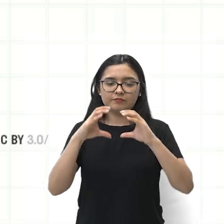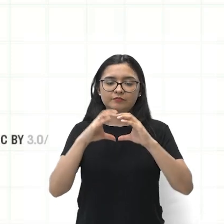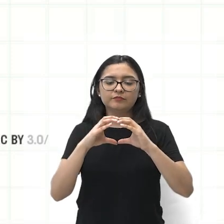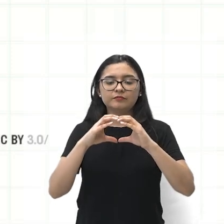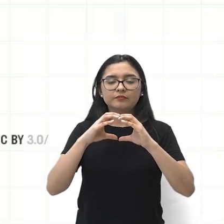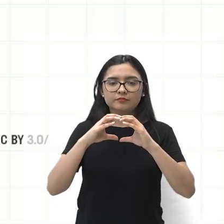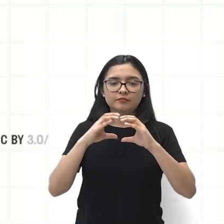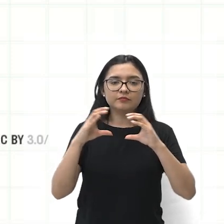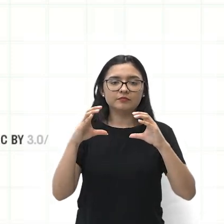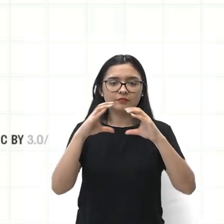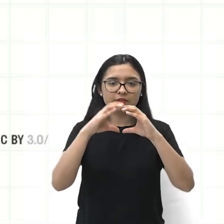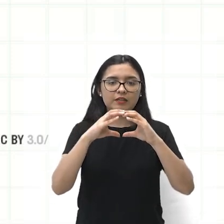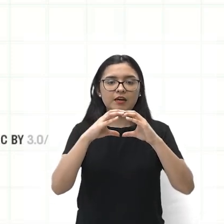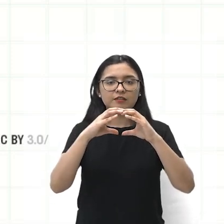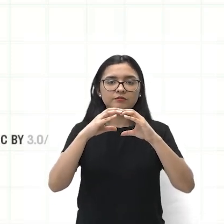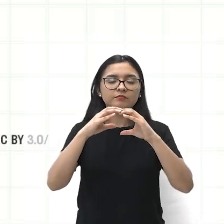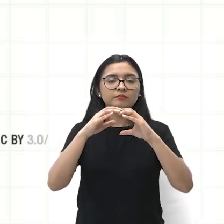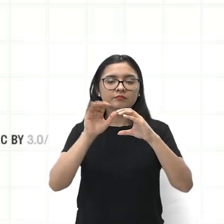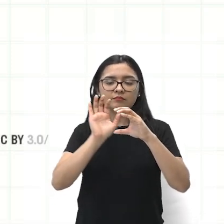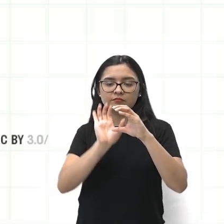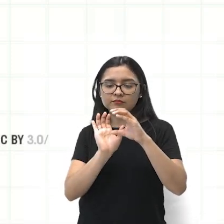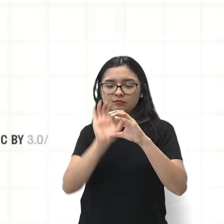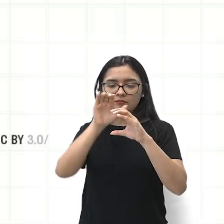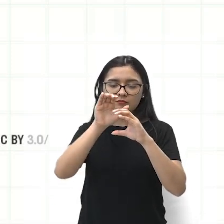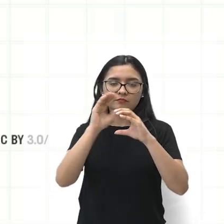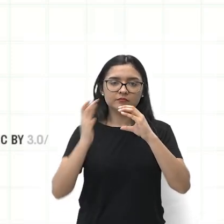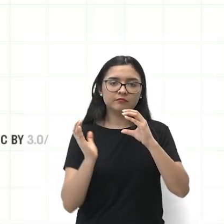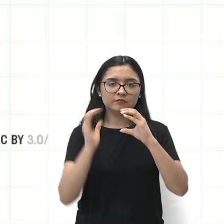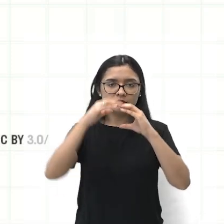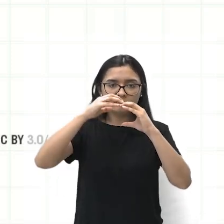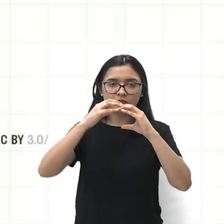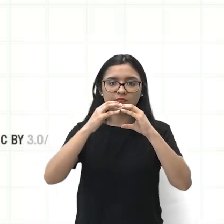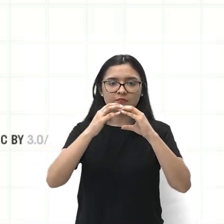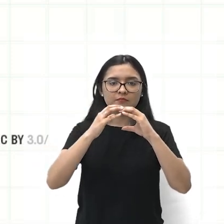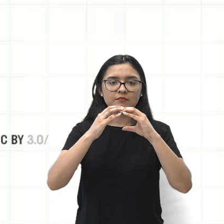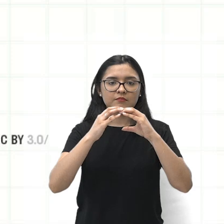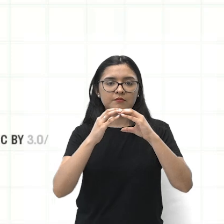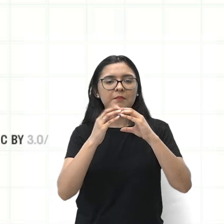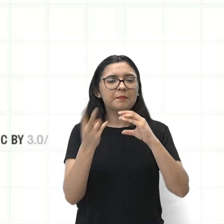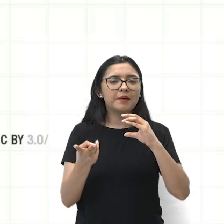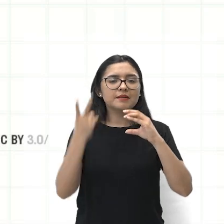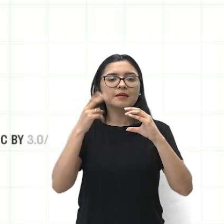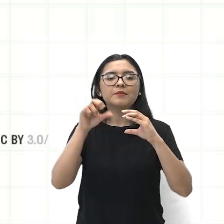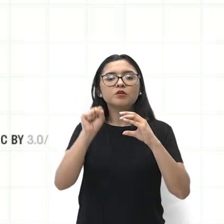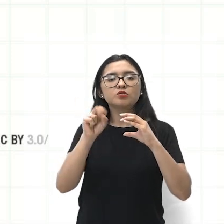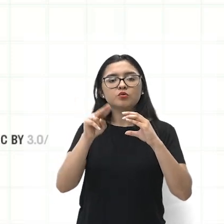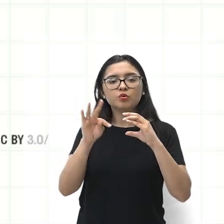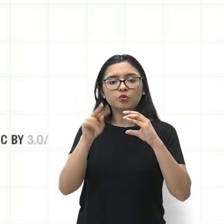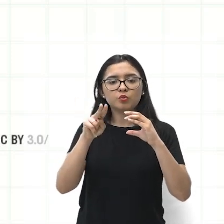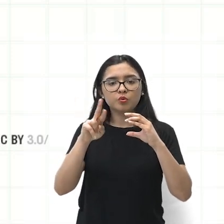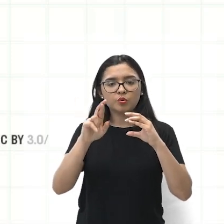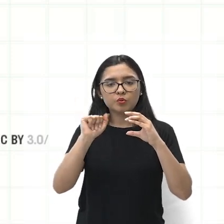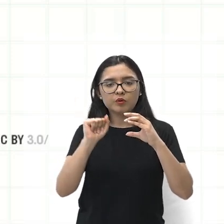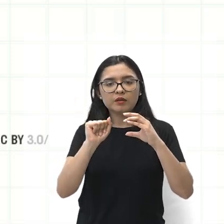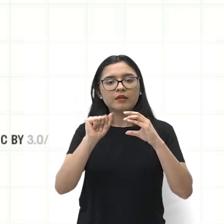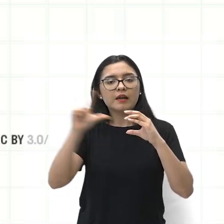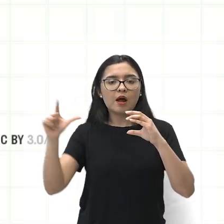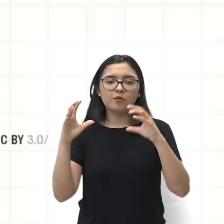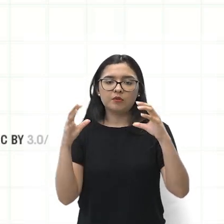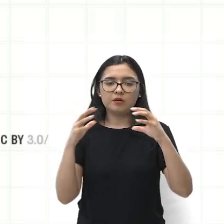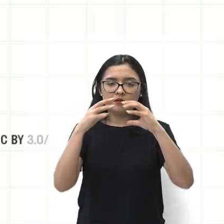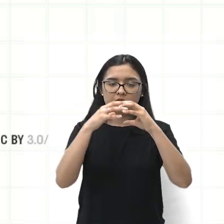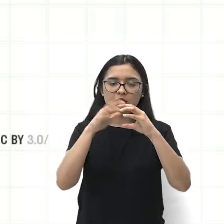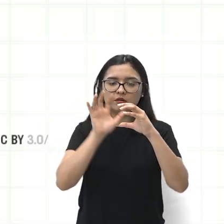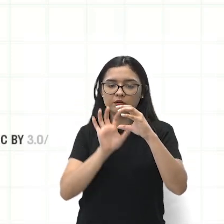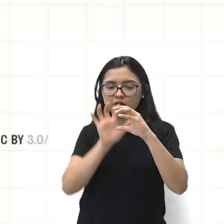pedaços, né? Meio que desmontados? Então, observe aqui. Esse é o osso sutural, quando fecha as